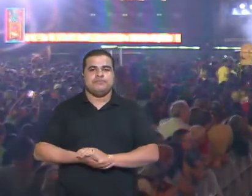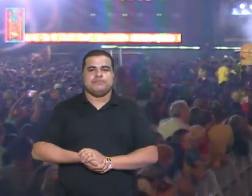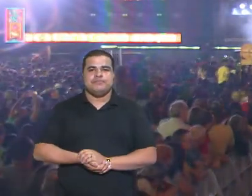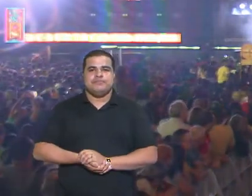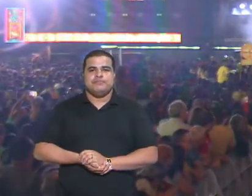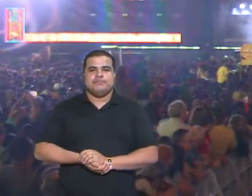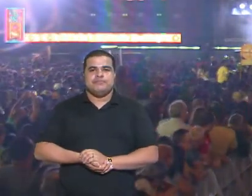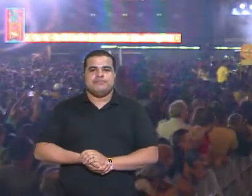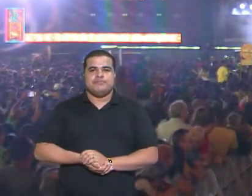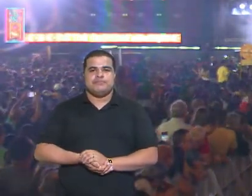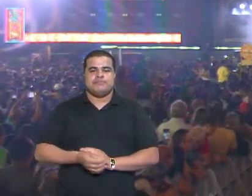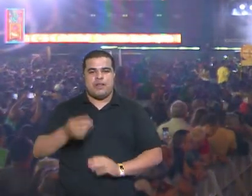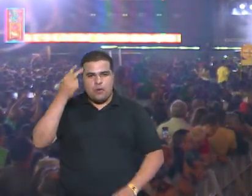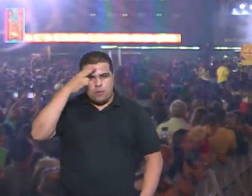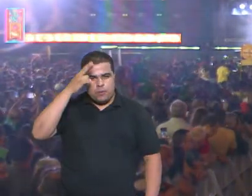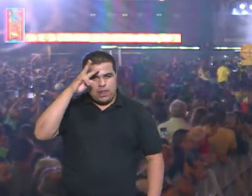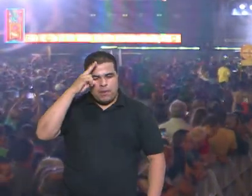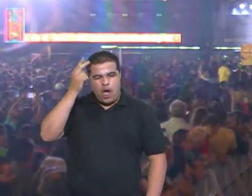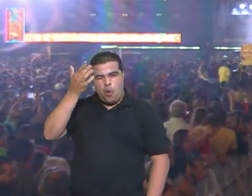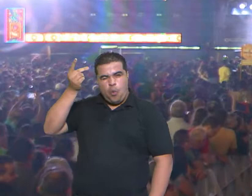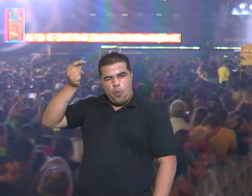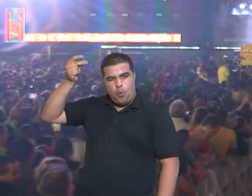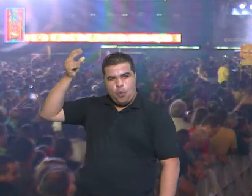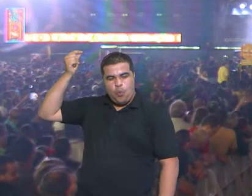vamos relembrar mais uma